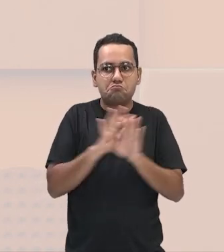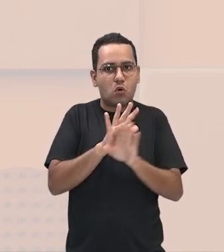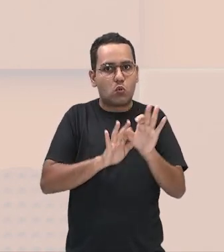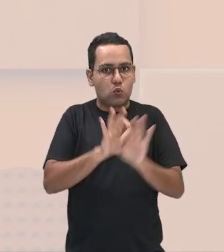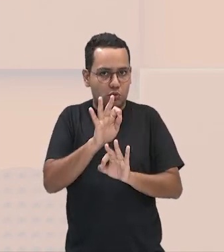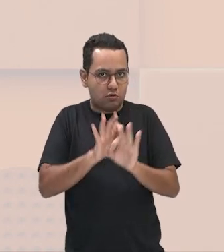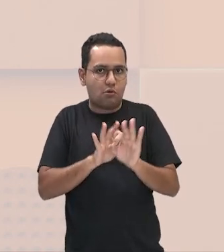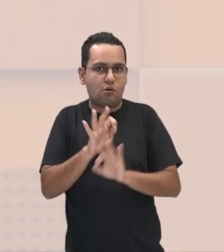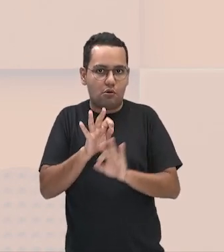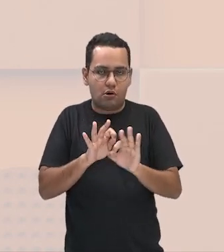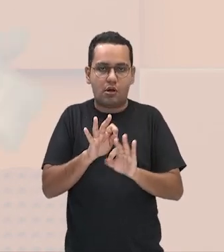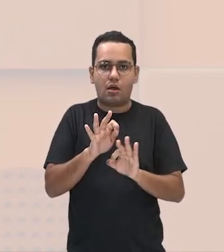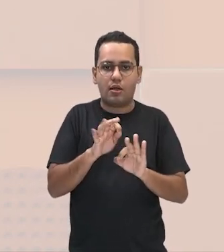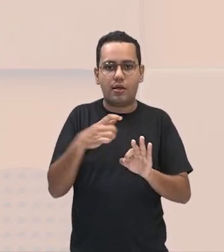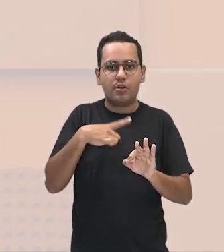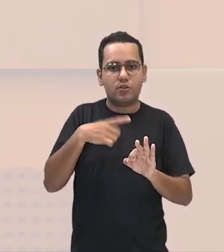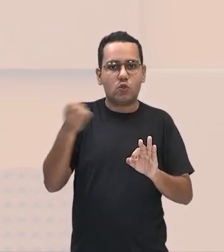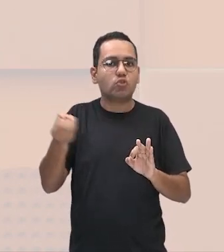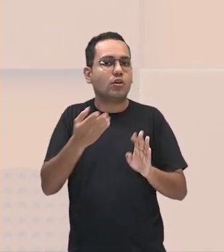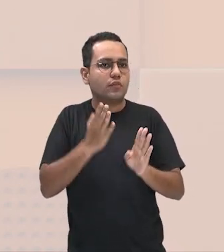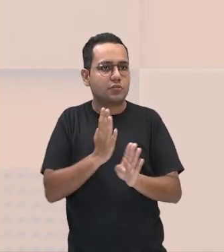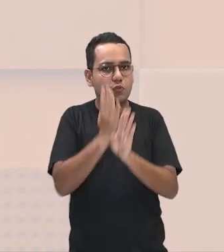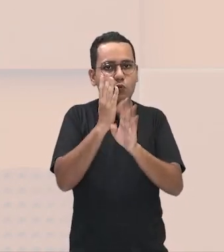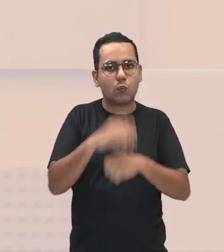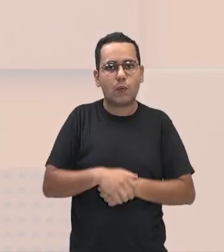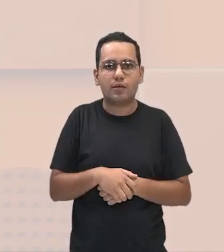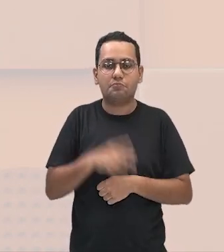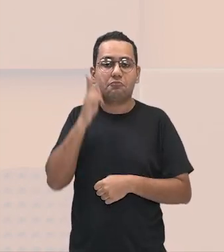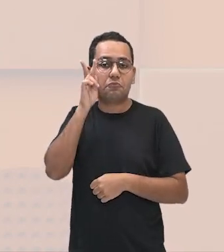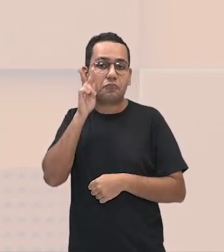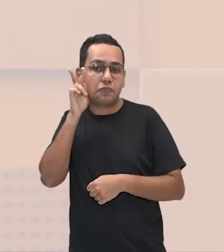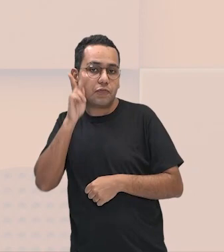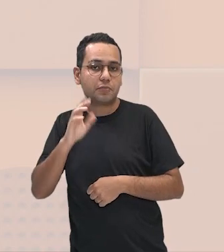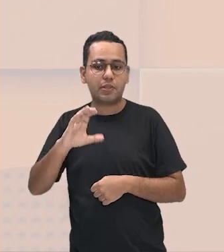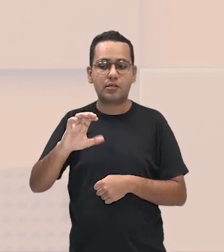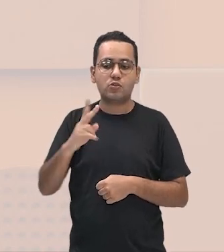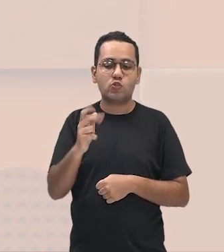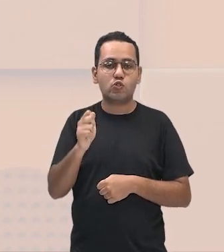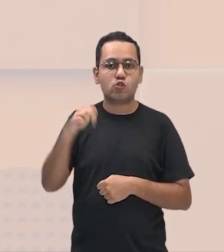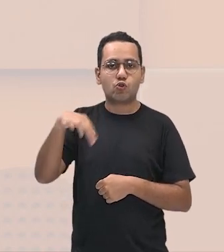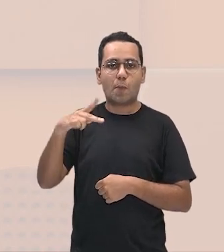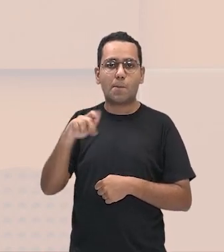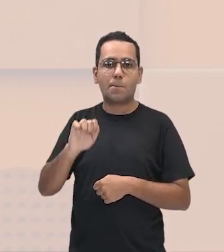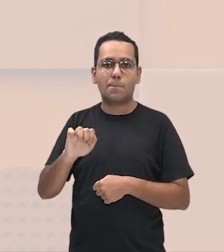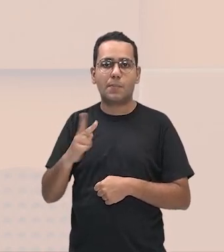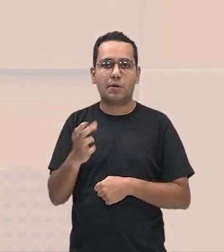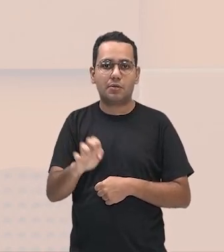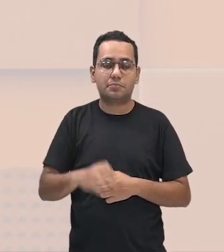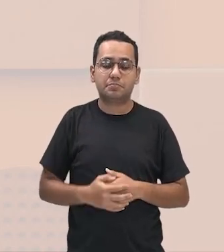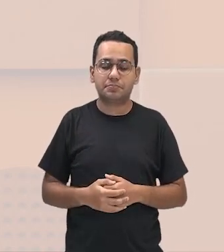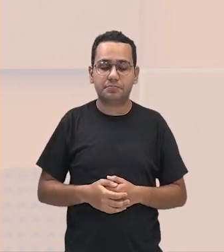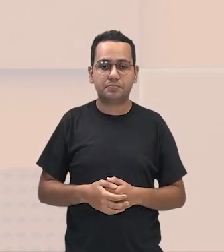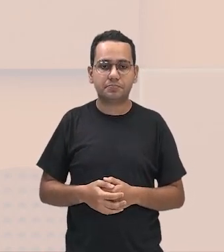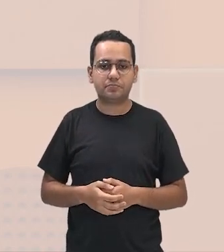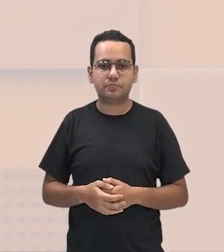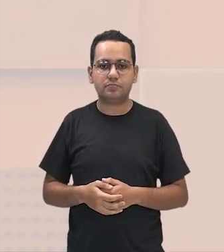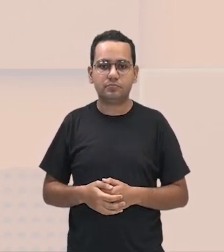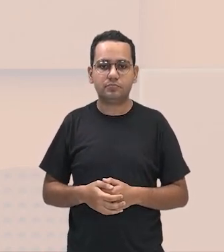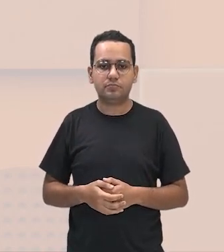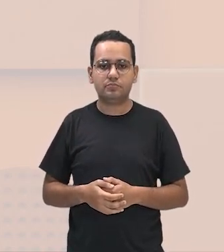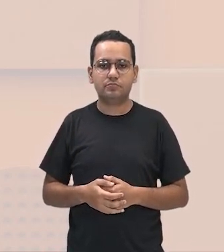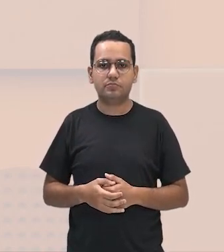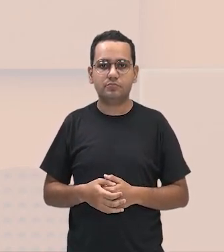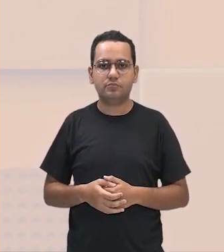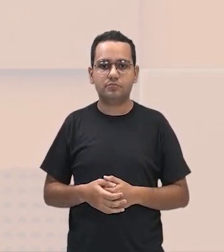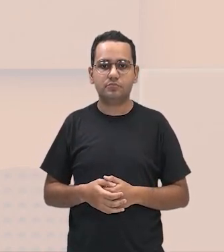novas descobertas, né? É o vinho, então agora é o champanhe, tá? Então, olha só, percebam o quê? Que nós temos,